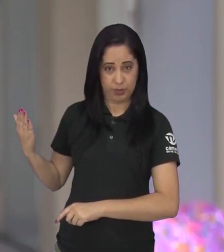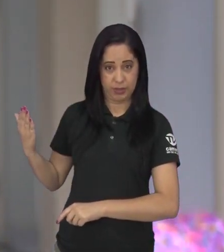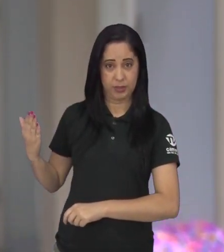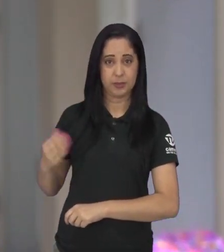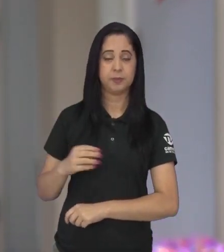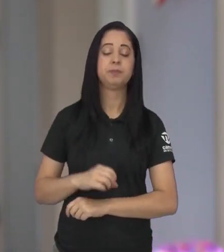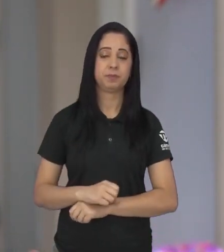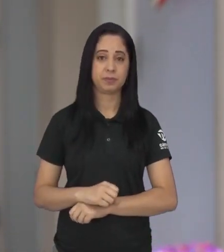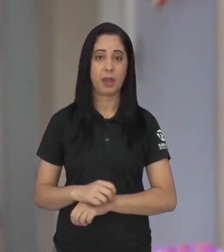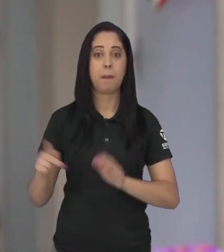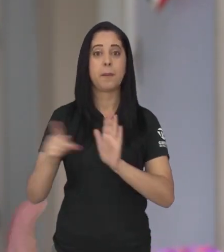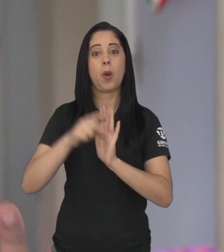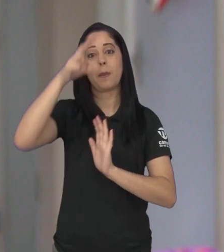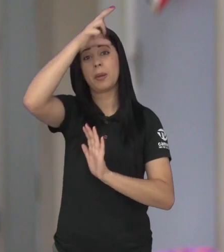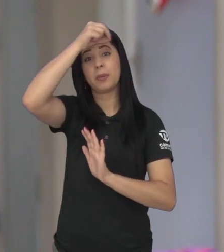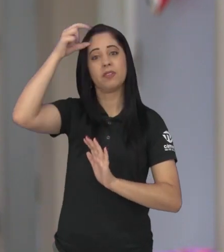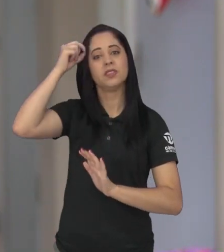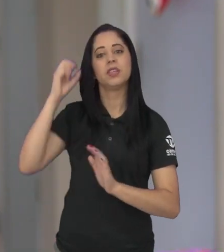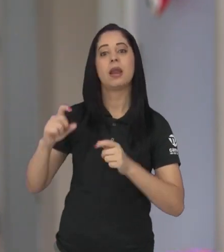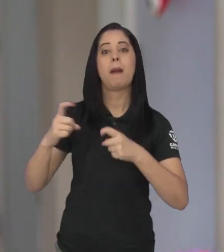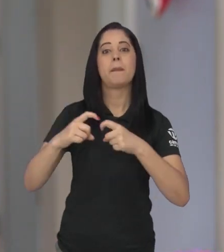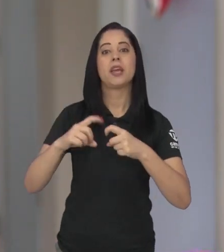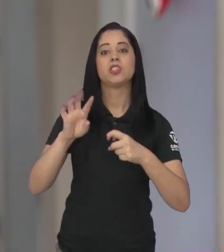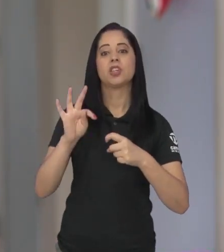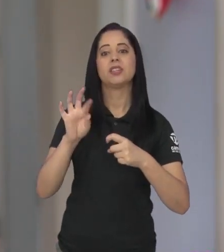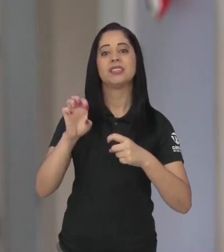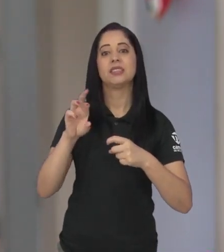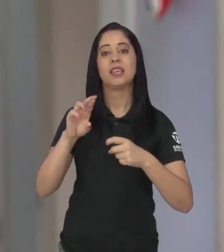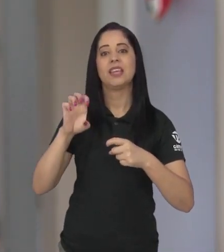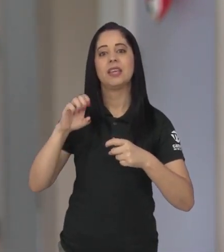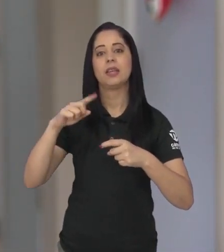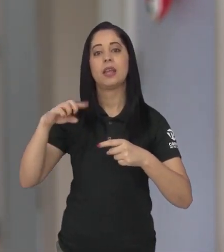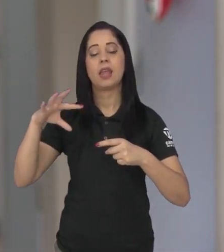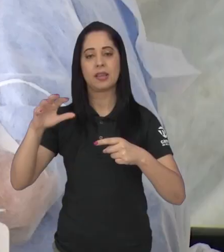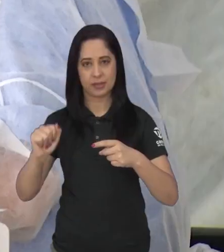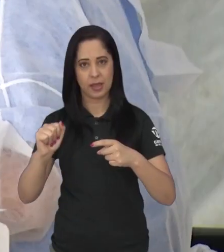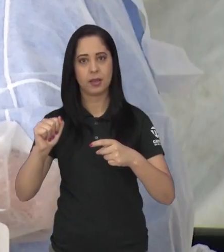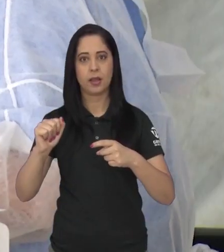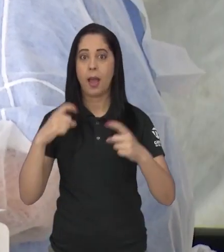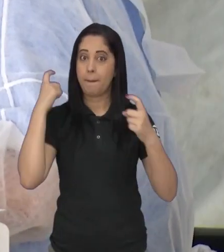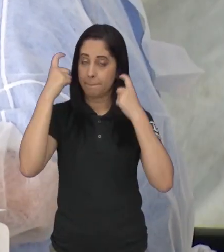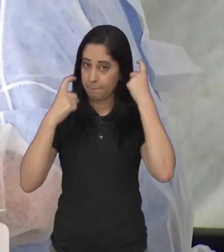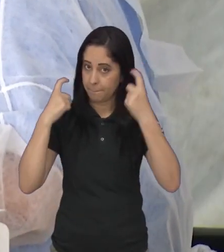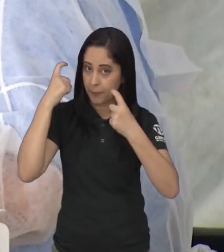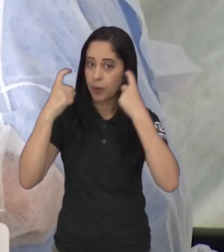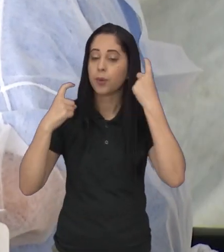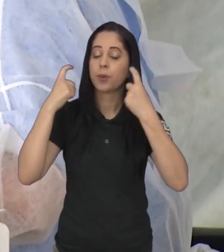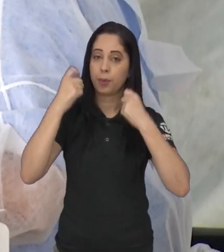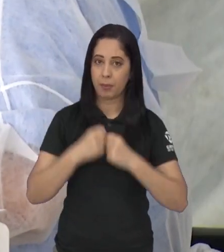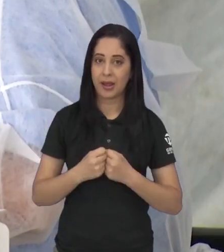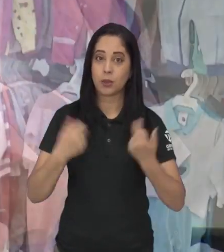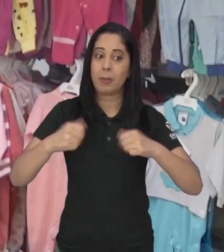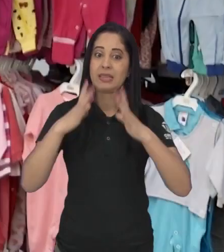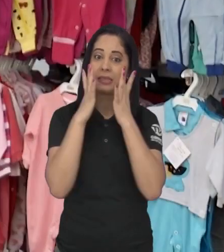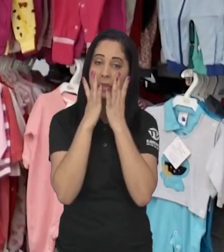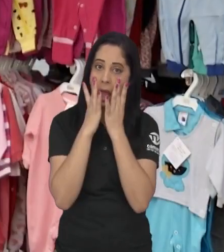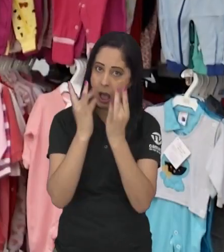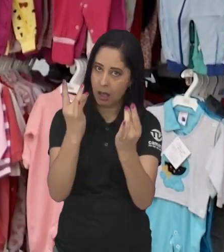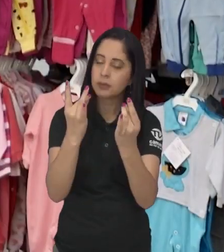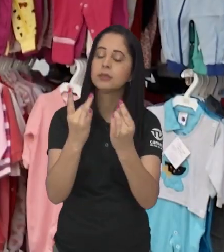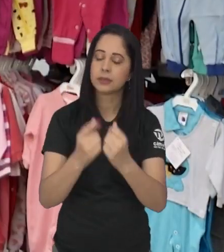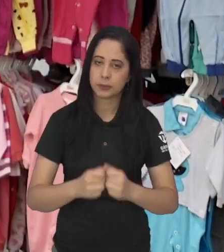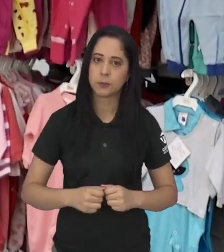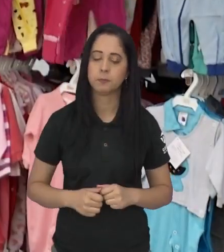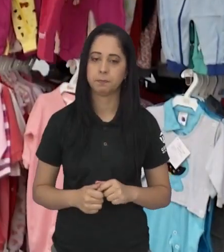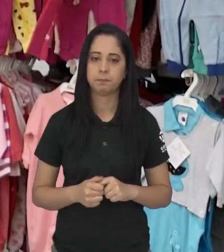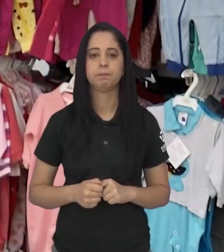coordenadora da Vigilância Epidemiológica da Prefeitura, a doutora Tereza Monteiro, os dados são preocupantes e acendem